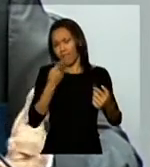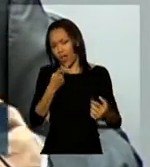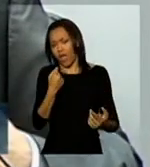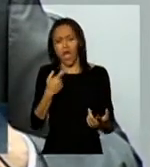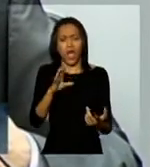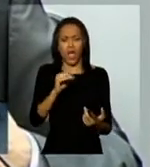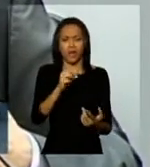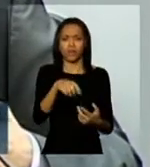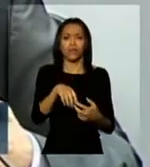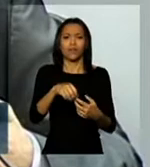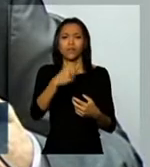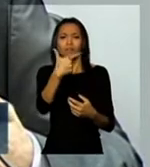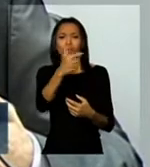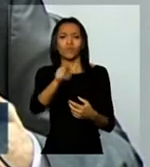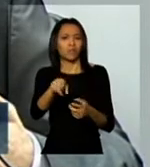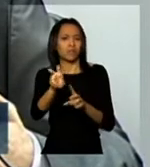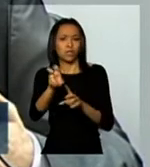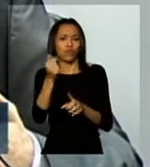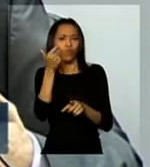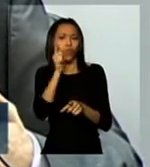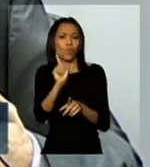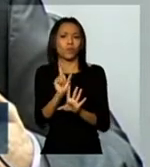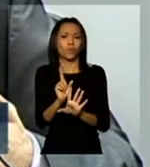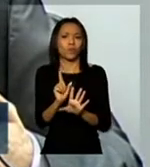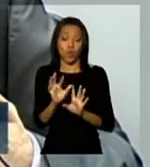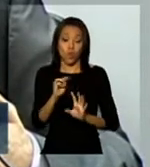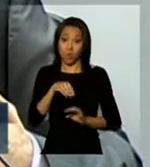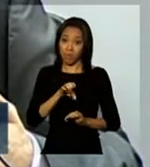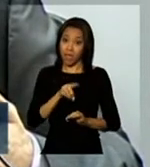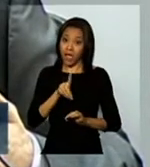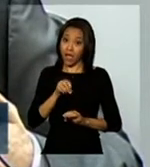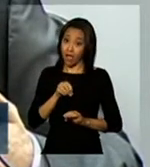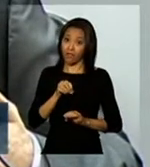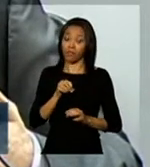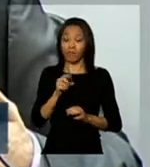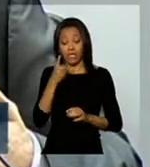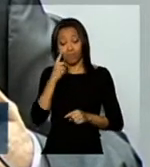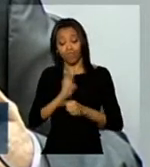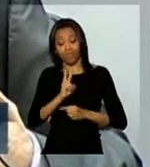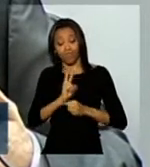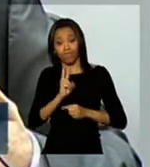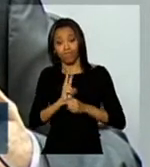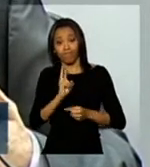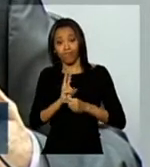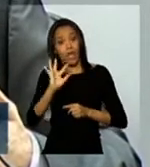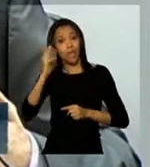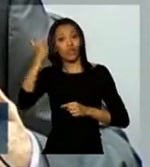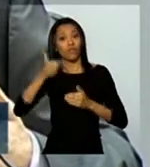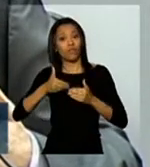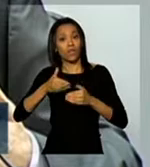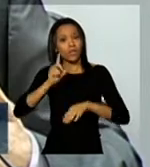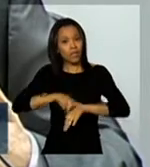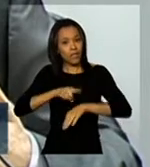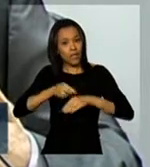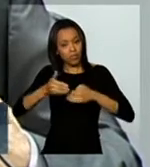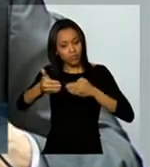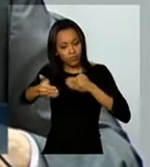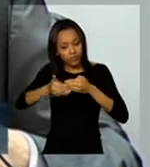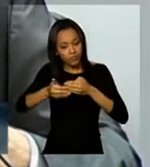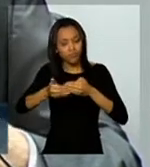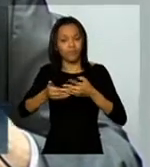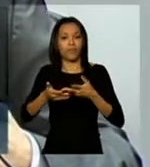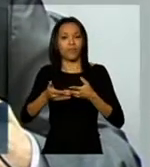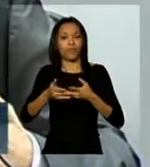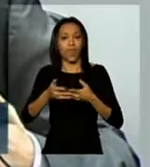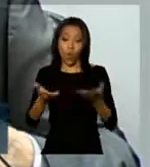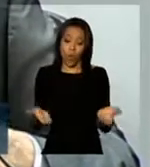2,5. Em geral, os mercados fazem previsões mais de curto prazo. Né? Alguém pode estar prevendo menos hoje,